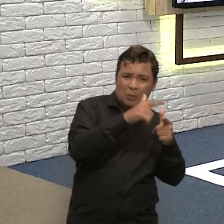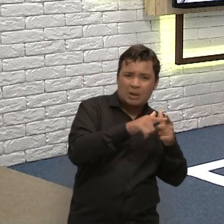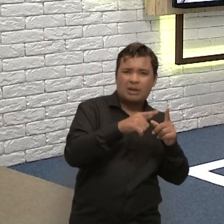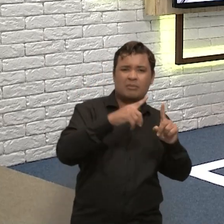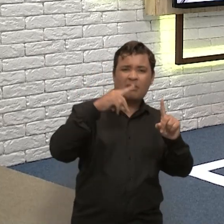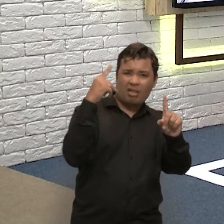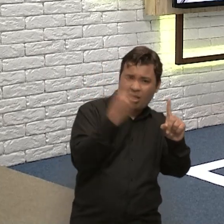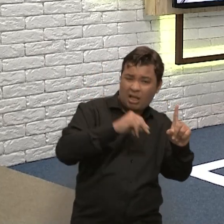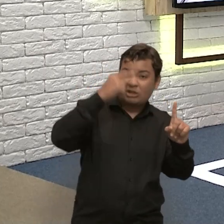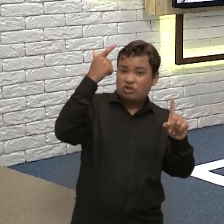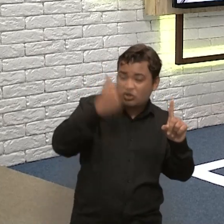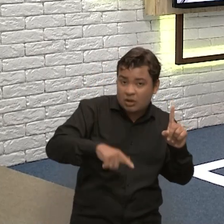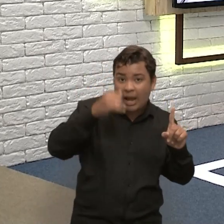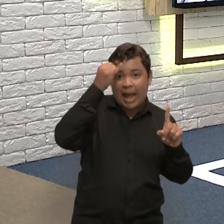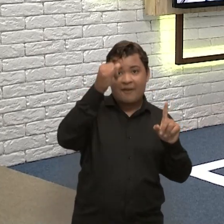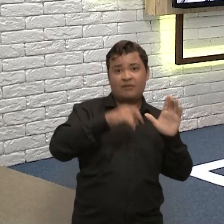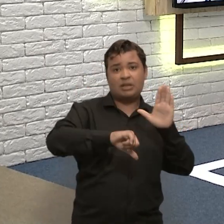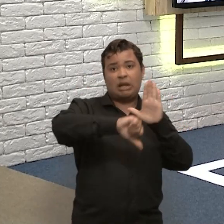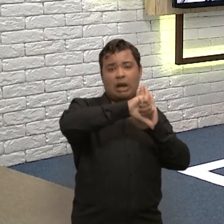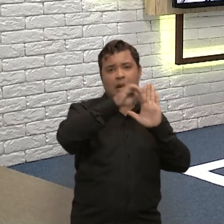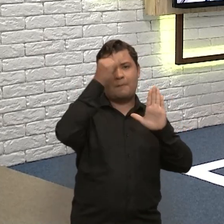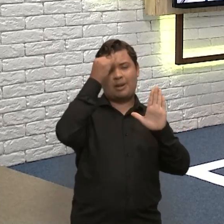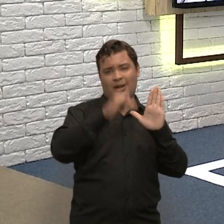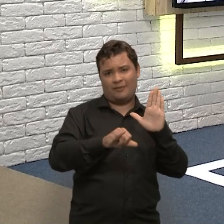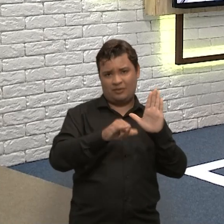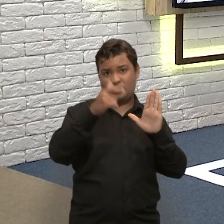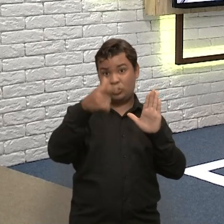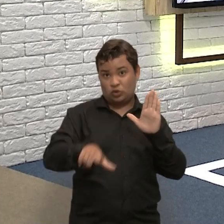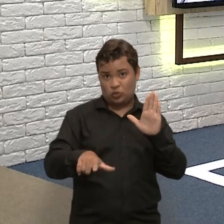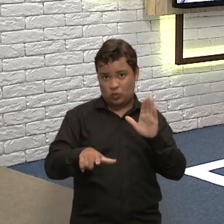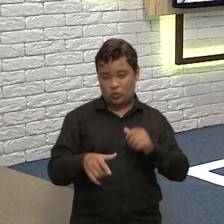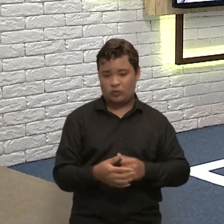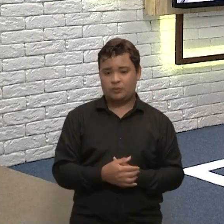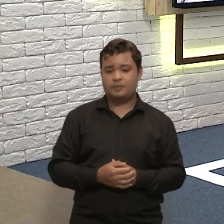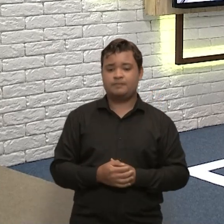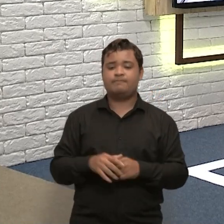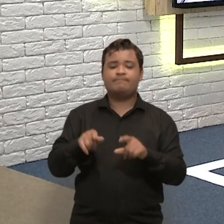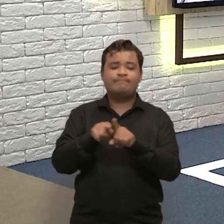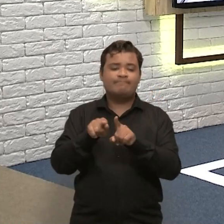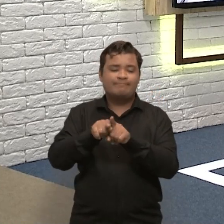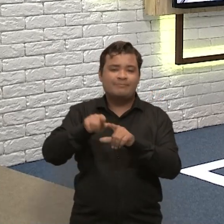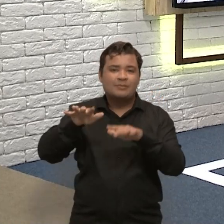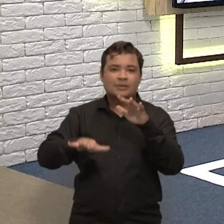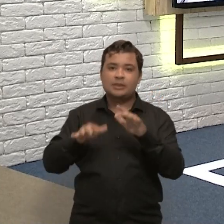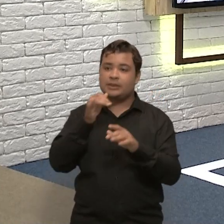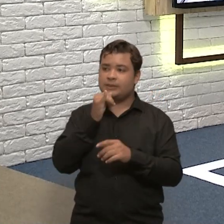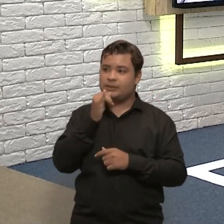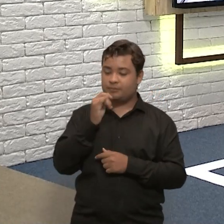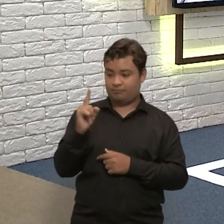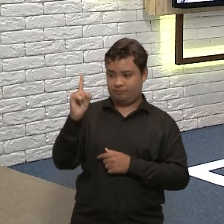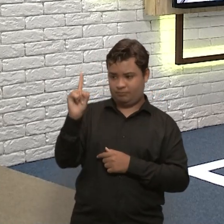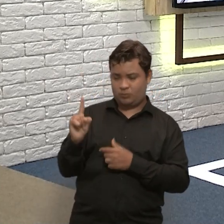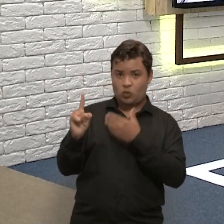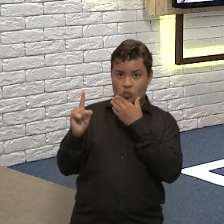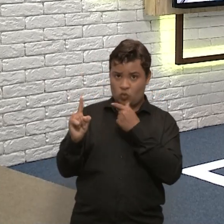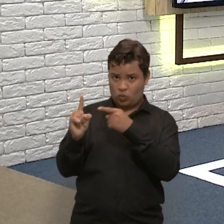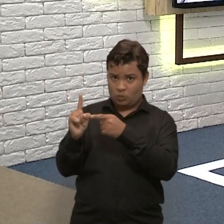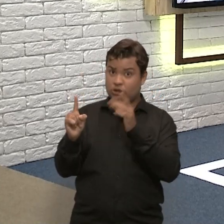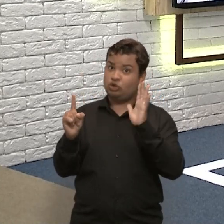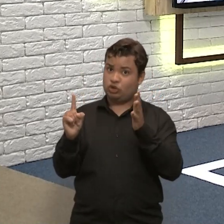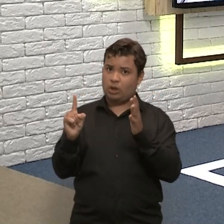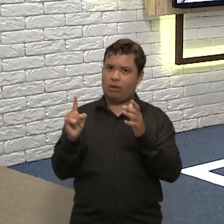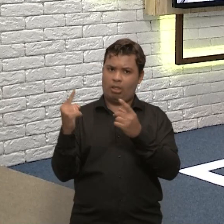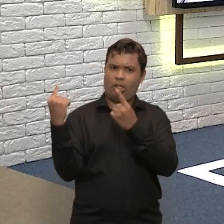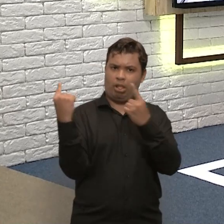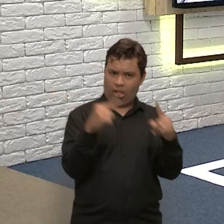orientação, né, desses homens e muitas vezes outros homens que estão em volta dele, né, como filhos, pessoas até mais